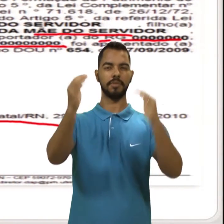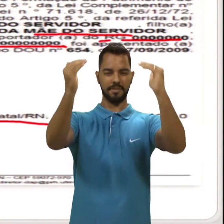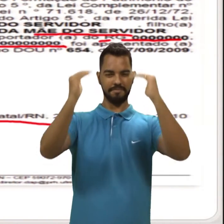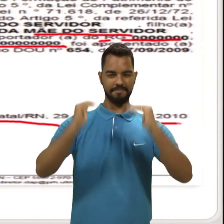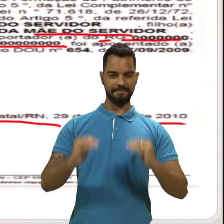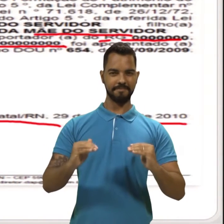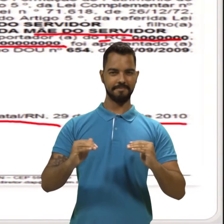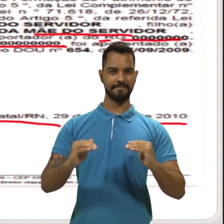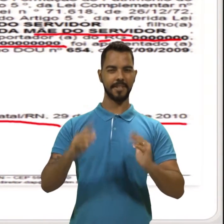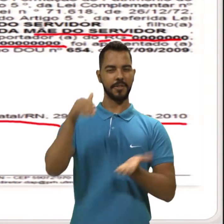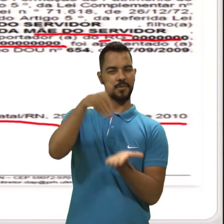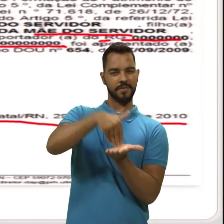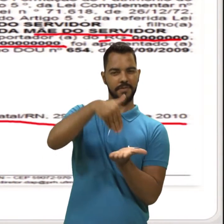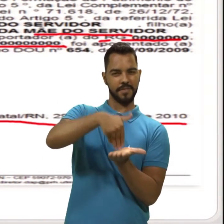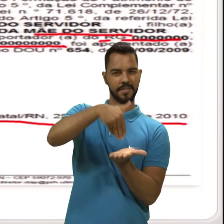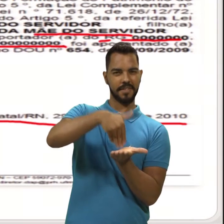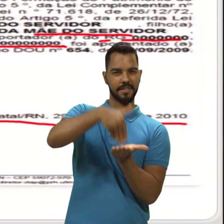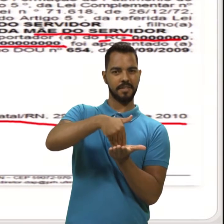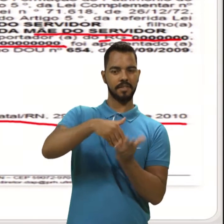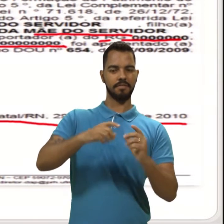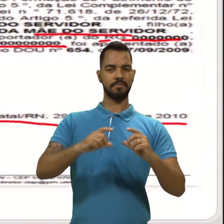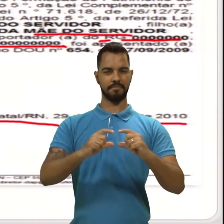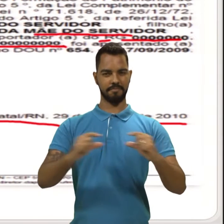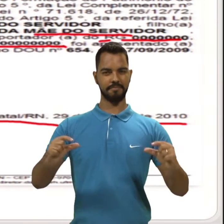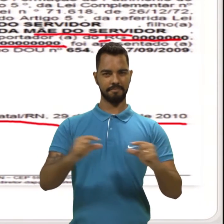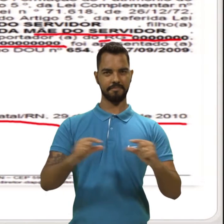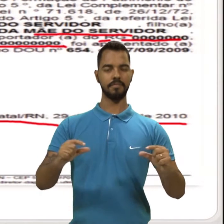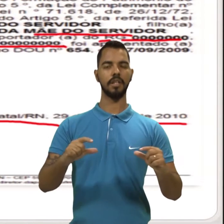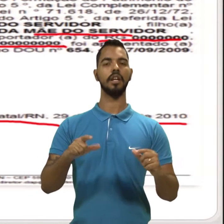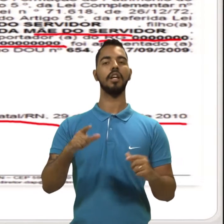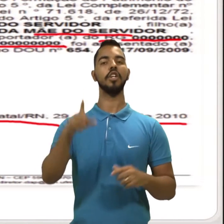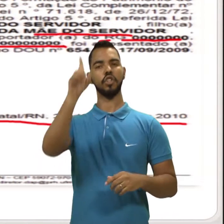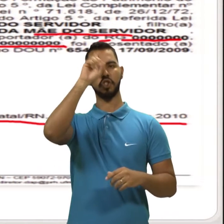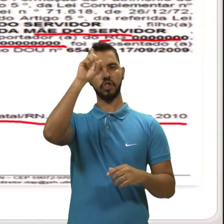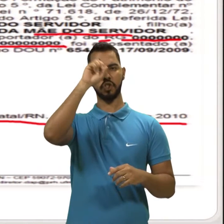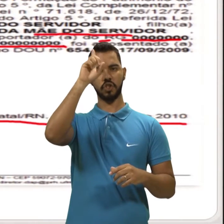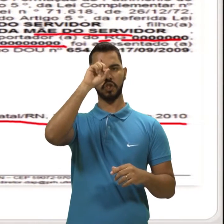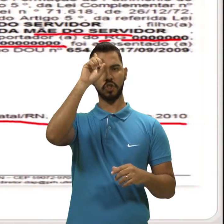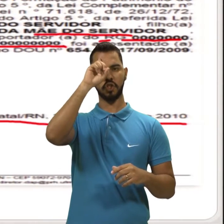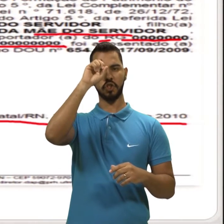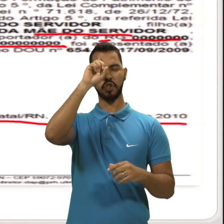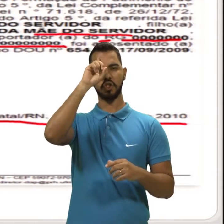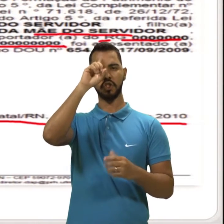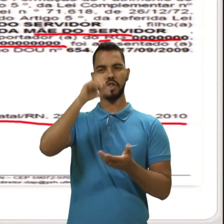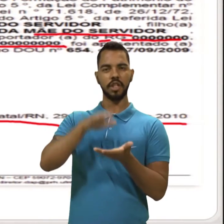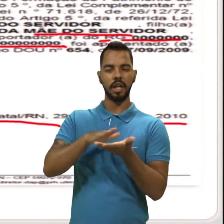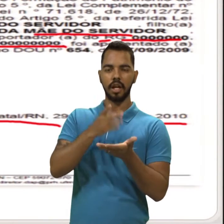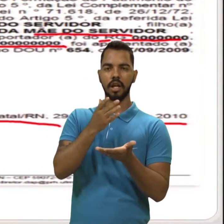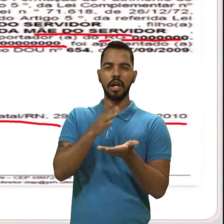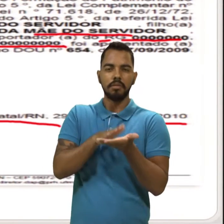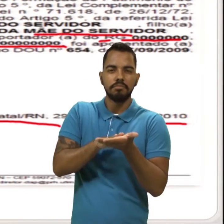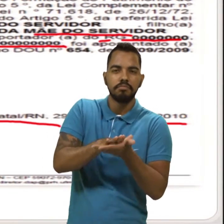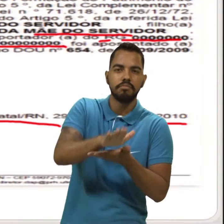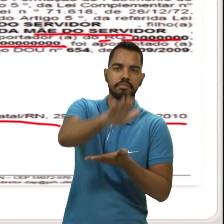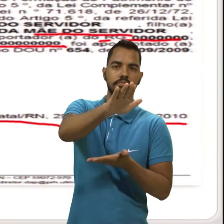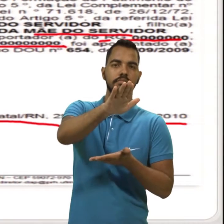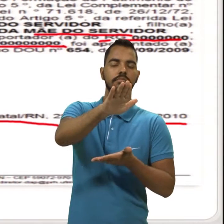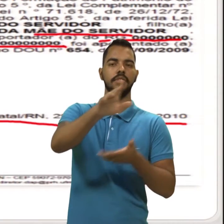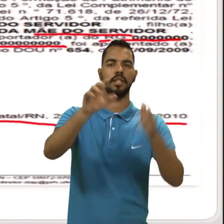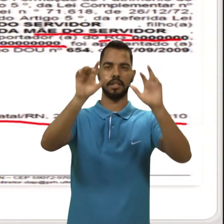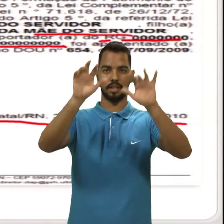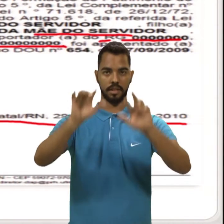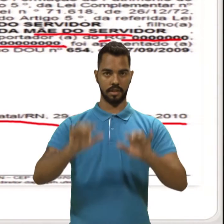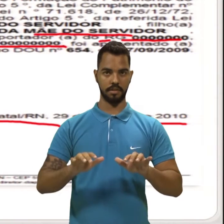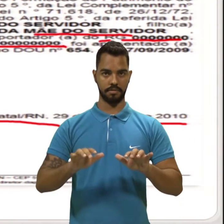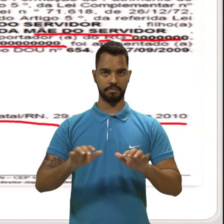a data que foi emitida essa declaração. E aí vocês podem observar que